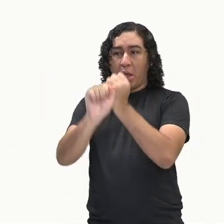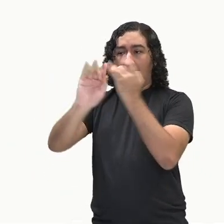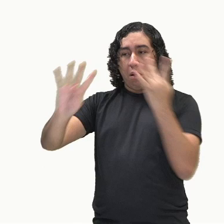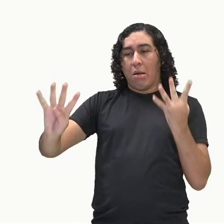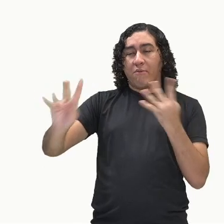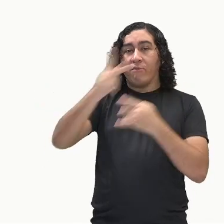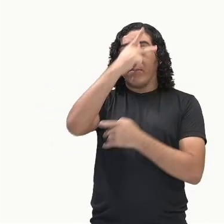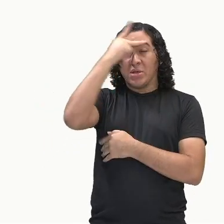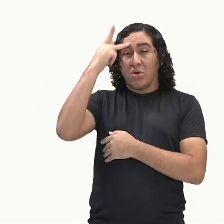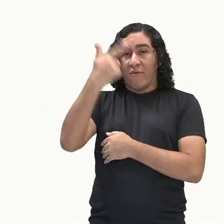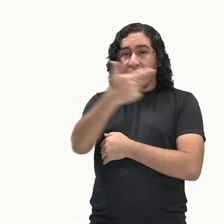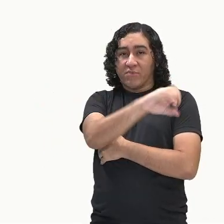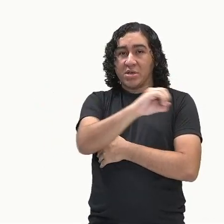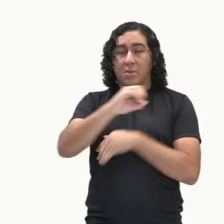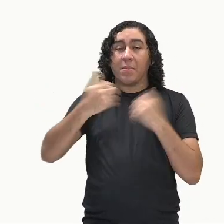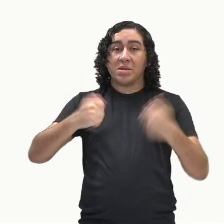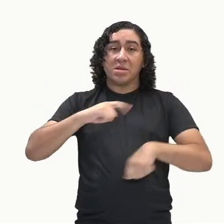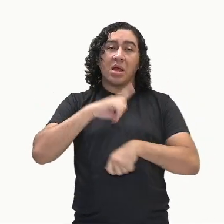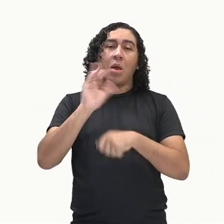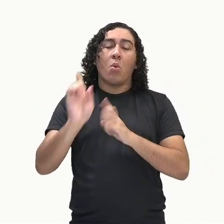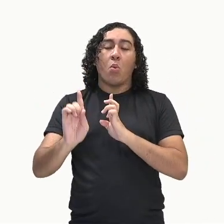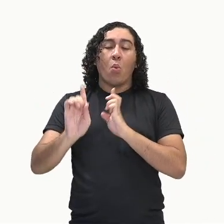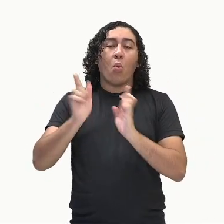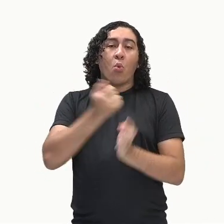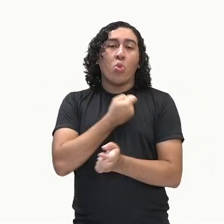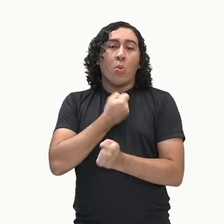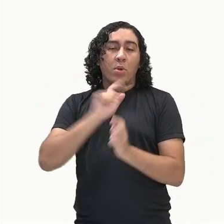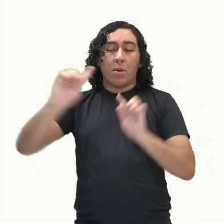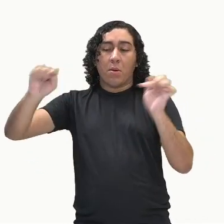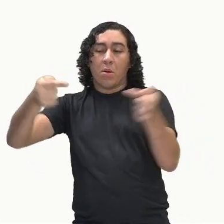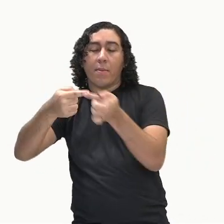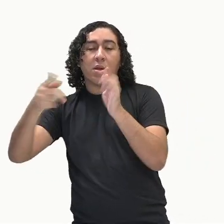20 senhas, então eu preciso descobrir quem é o meu